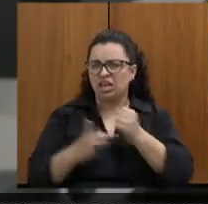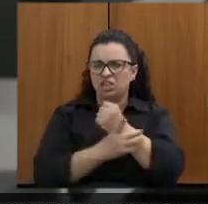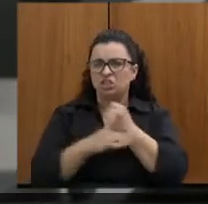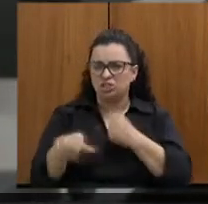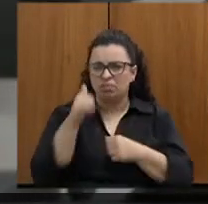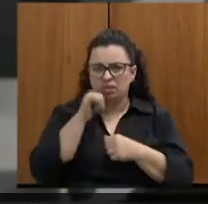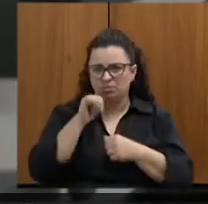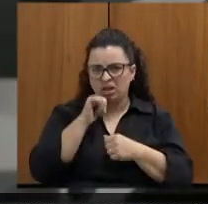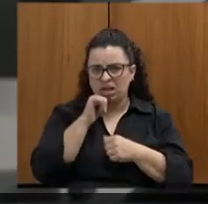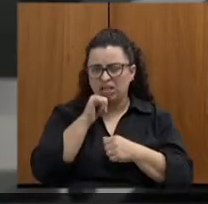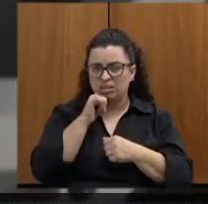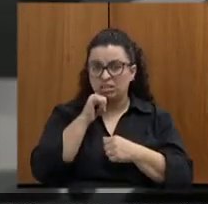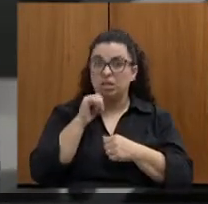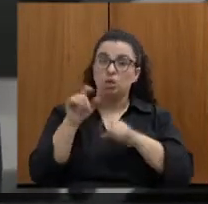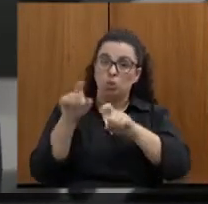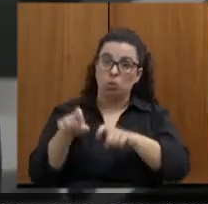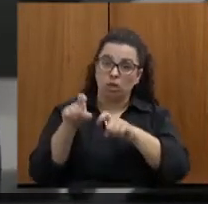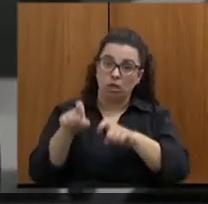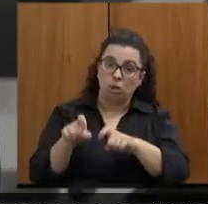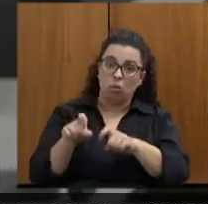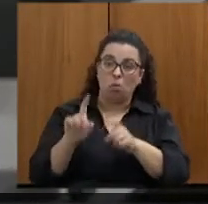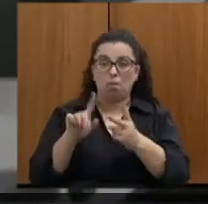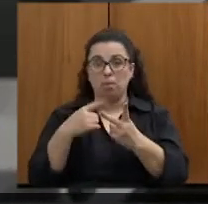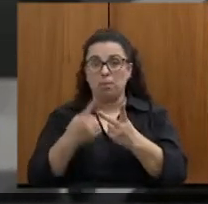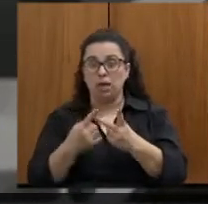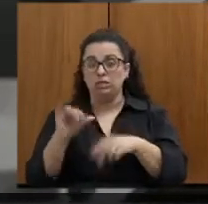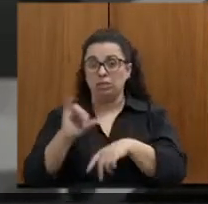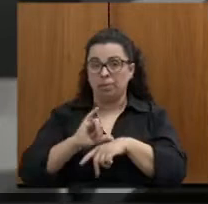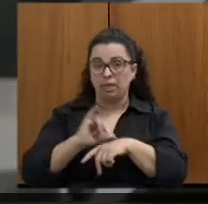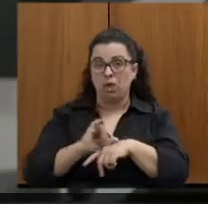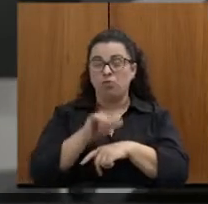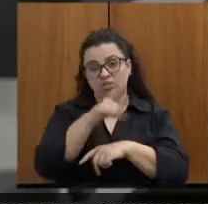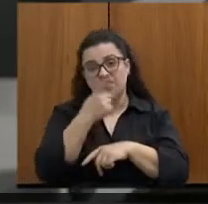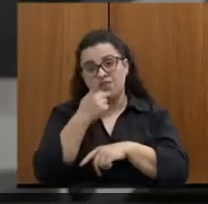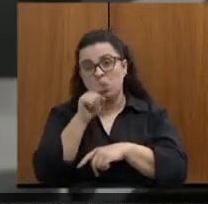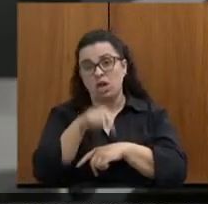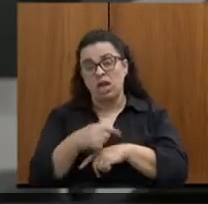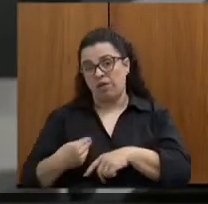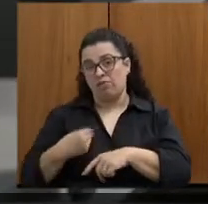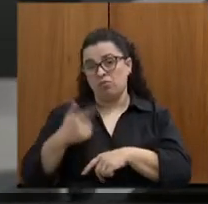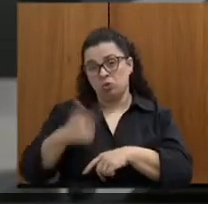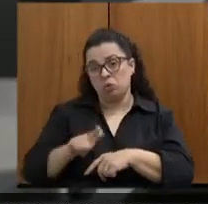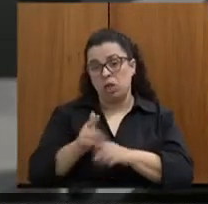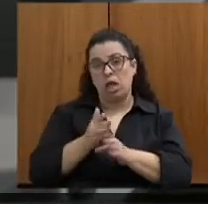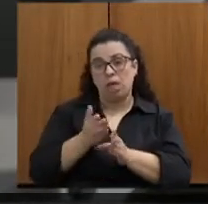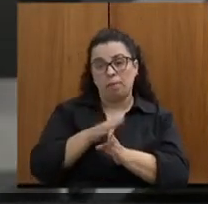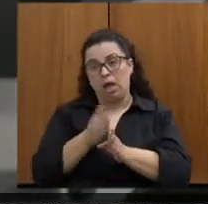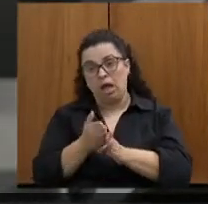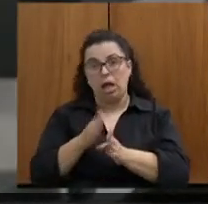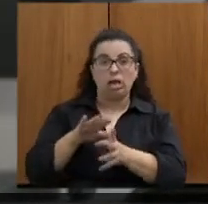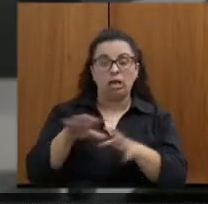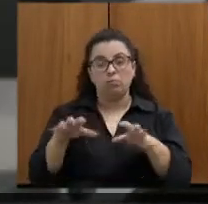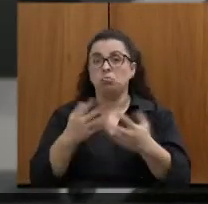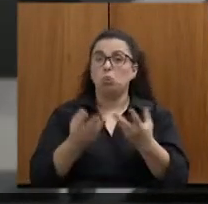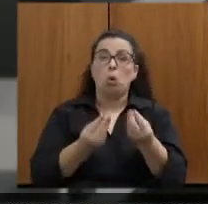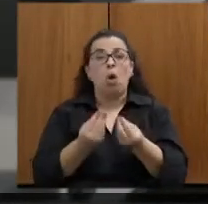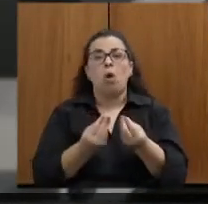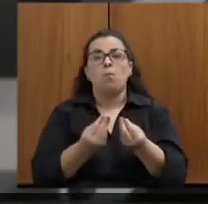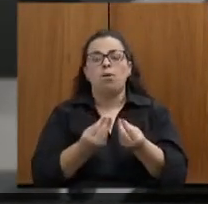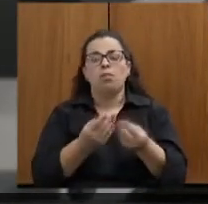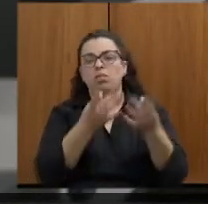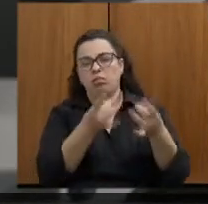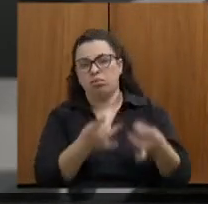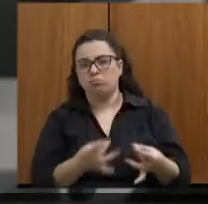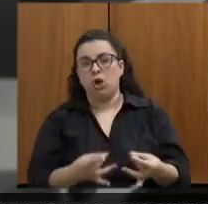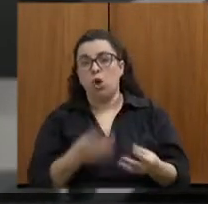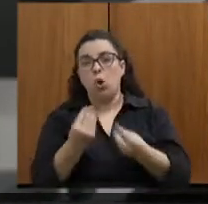também. A senhora falou que o serviço foi reaberto, né, de forma presencial, então eu queria entender um pouco mais como é que está o funcionamento.